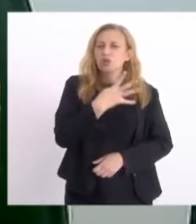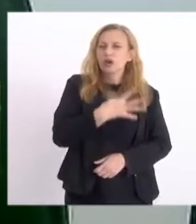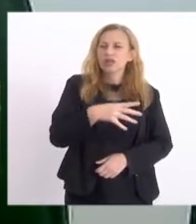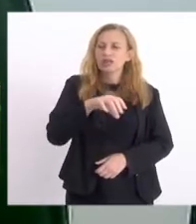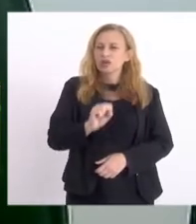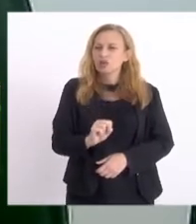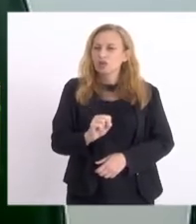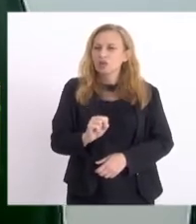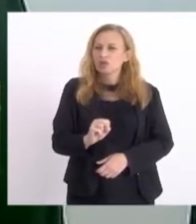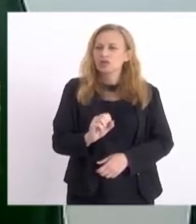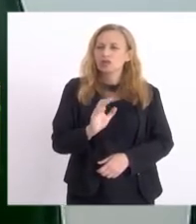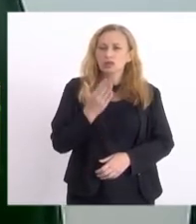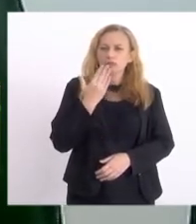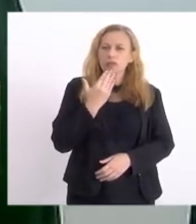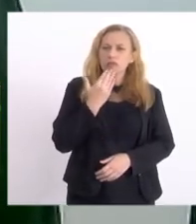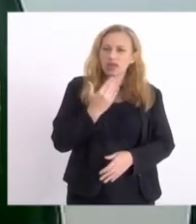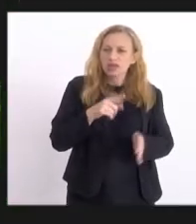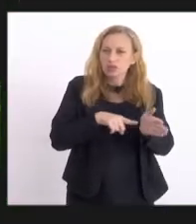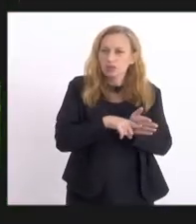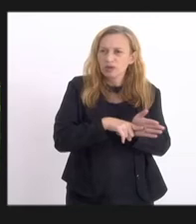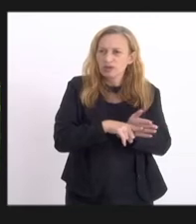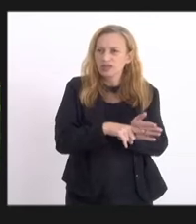48, estou pedindo vista.